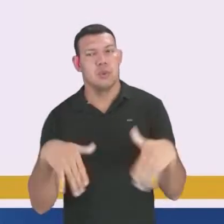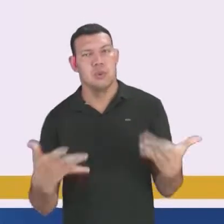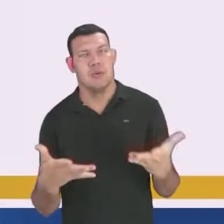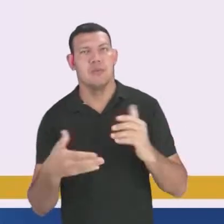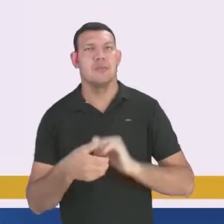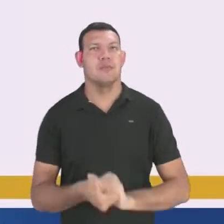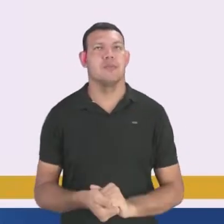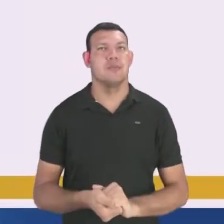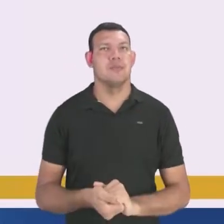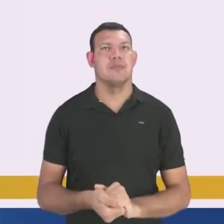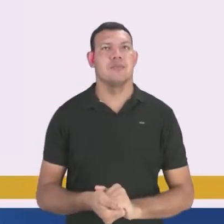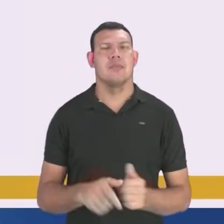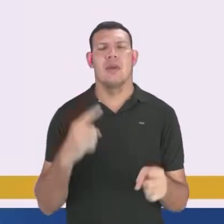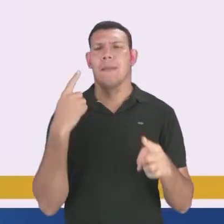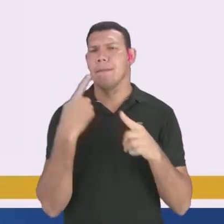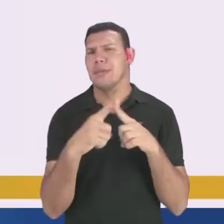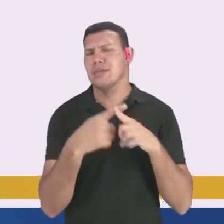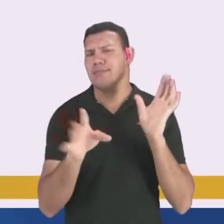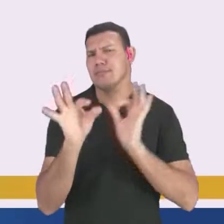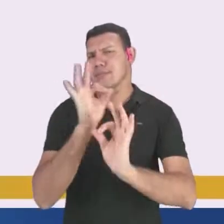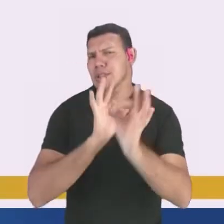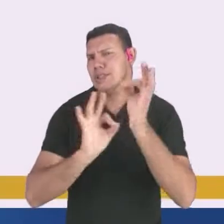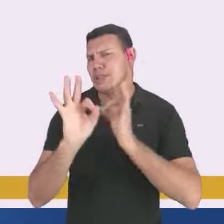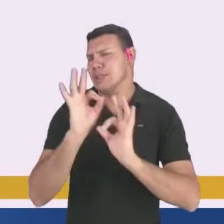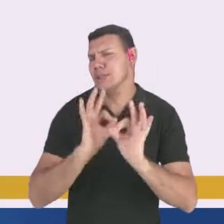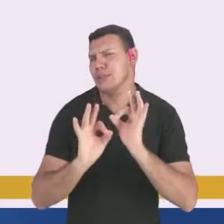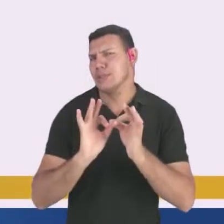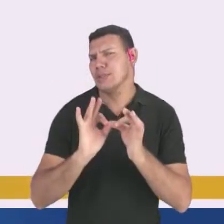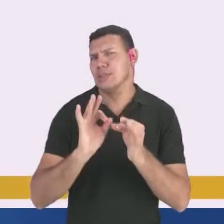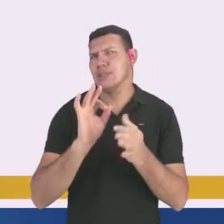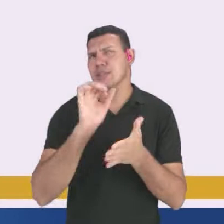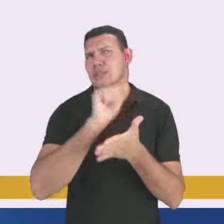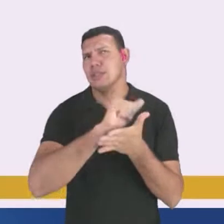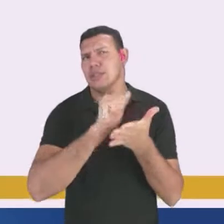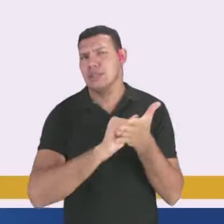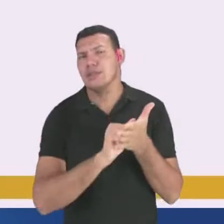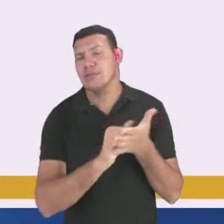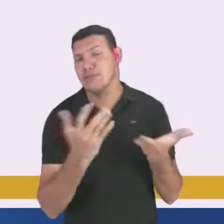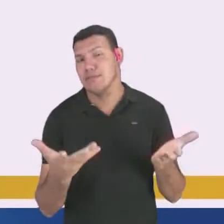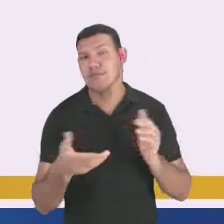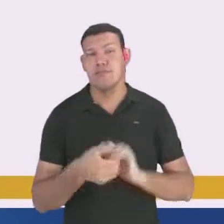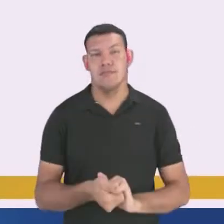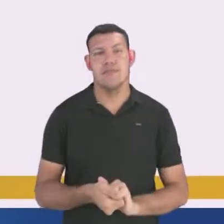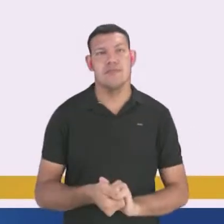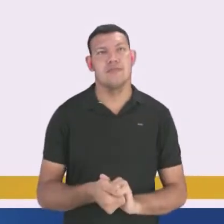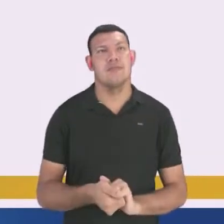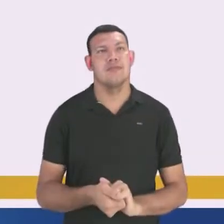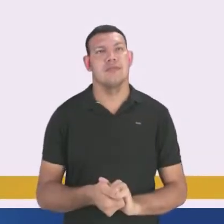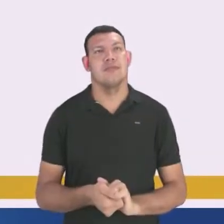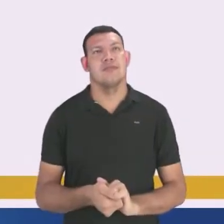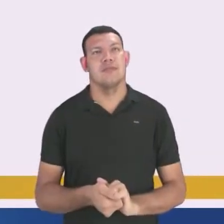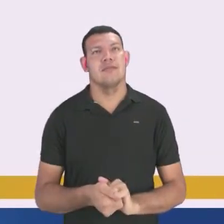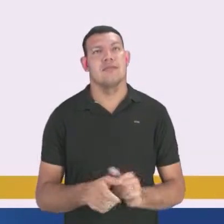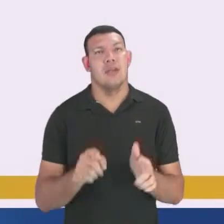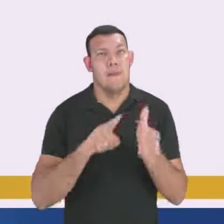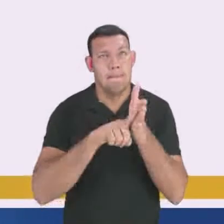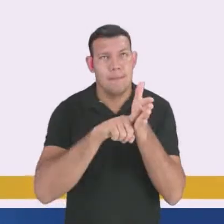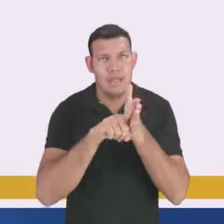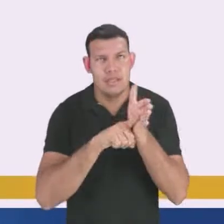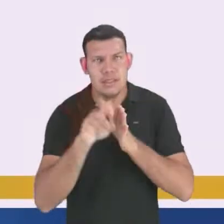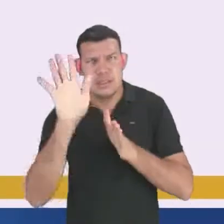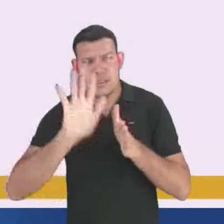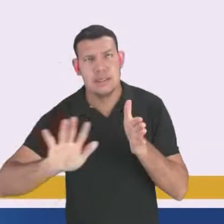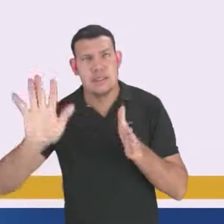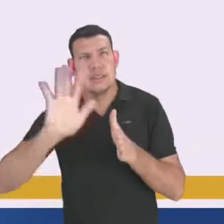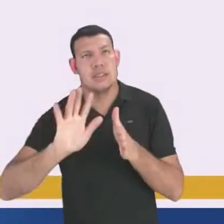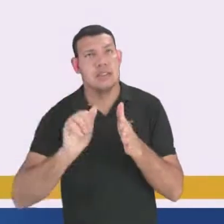Mas por que nós devemos organizar esses dados, A execução de uma pesquisa geralmente é acompanhada de uma intenção que visa a execução de